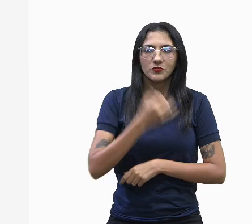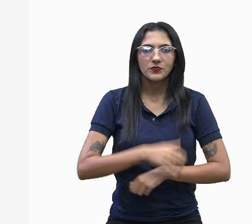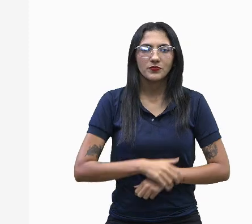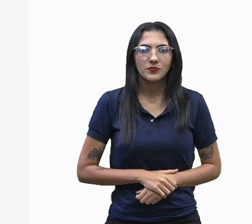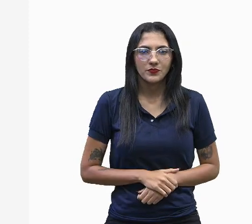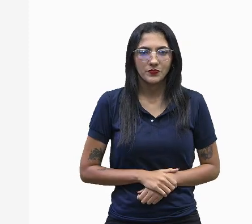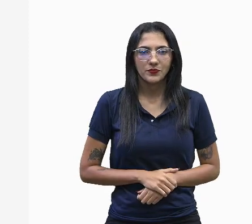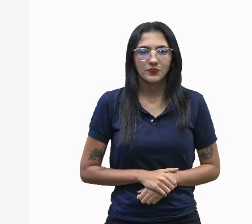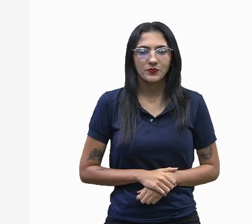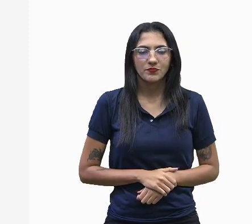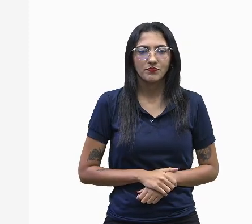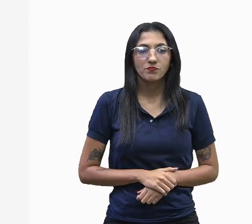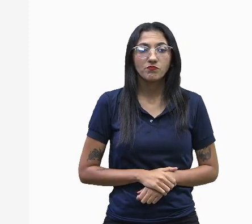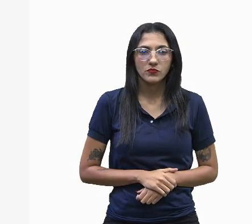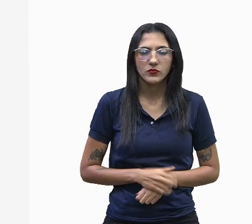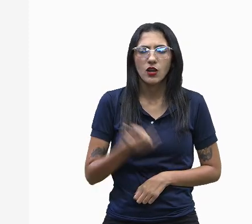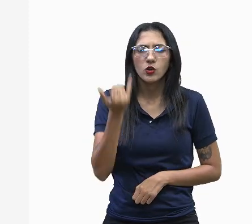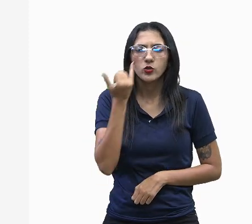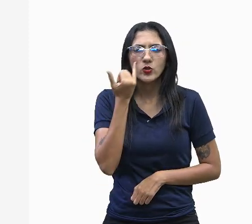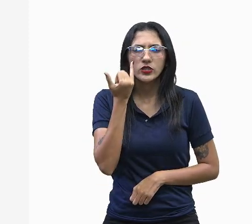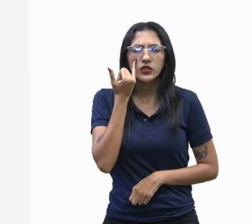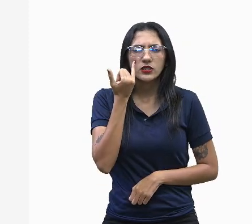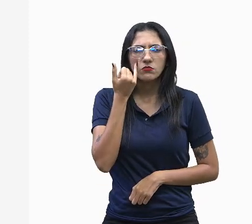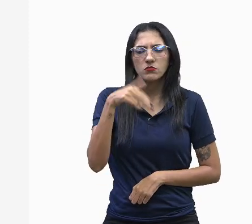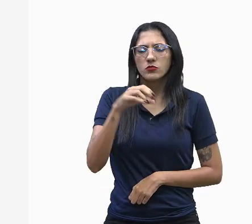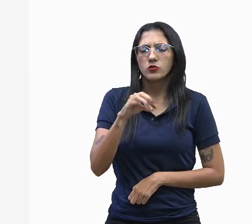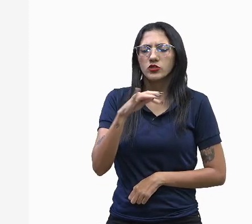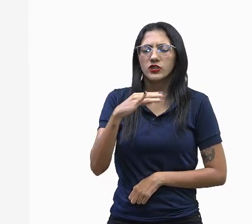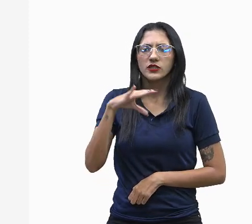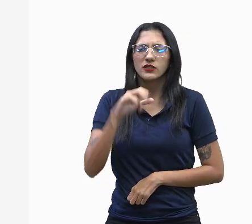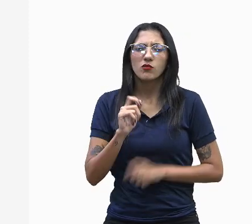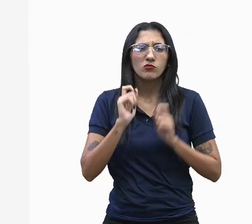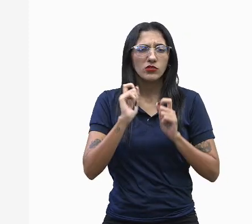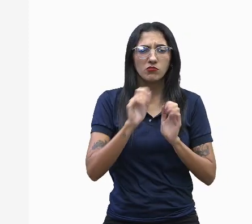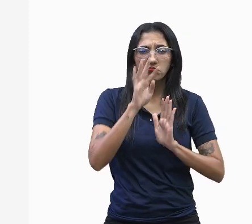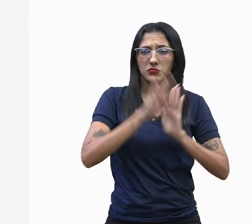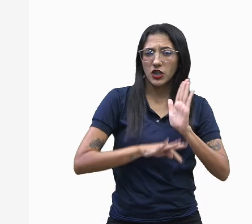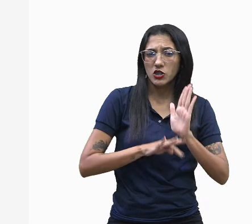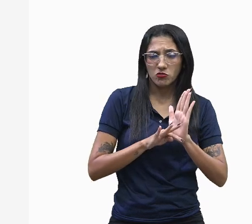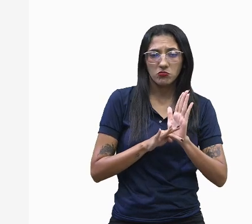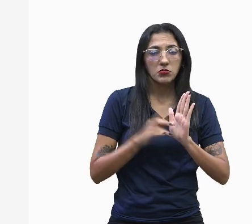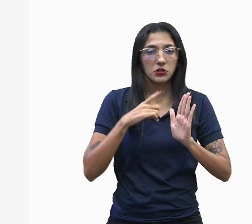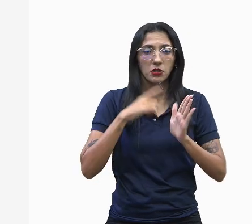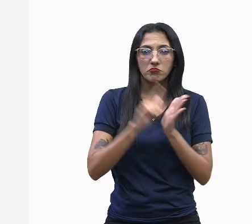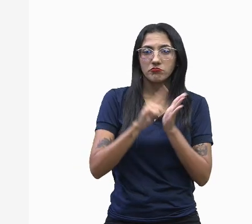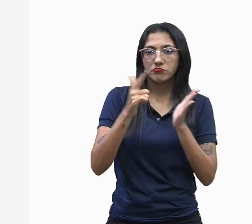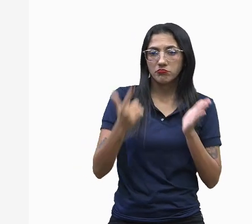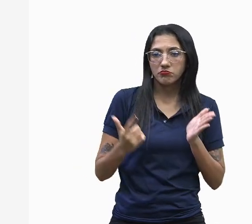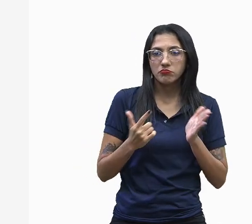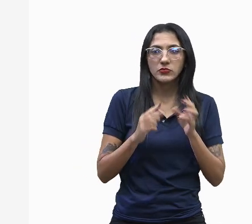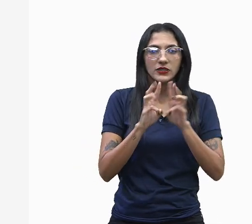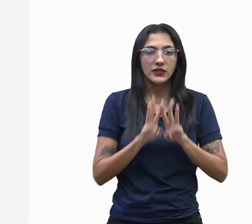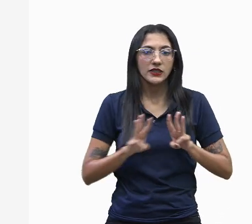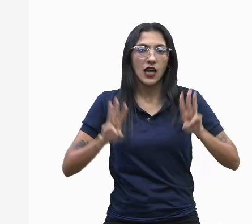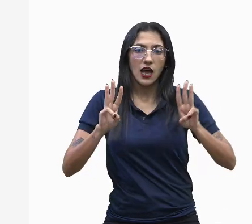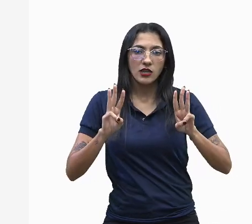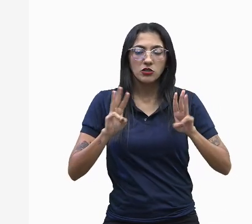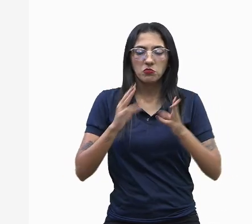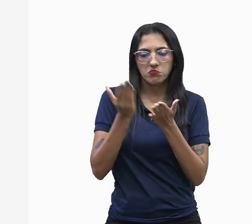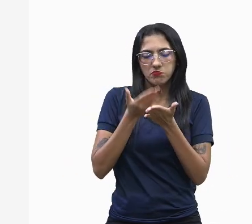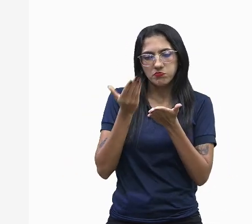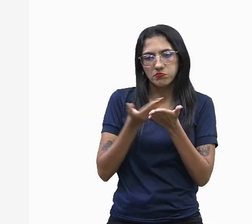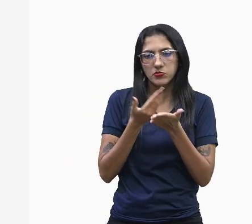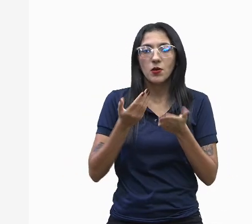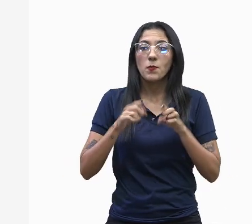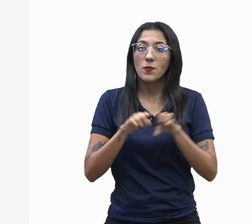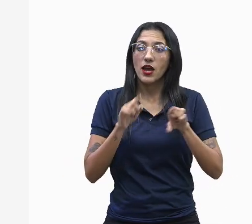A notícia são textos comuns em jornais, sites, revistas, mas a notícia ela é um